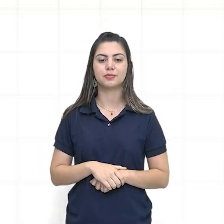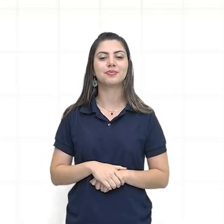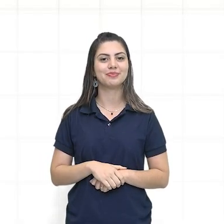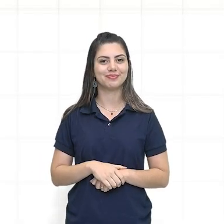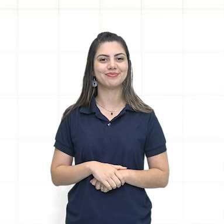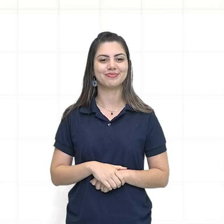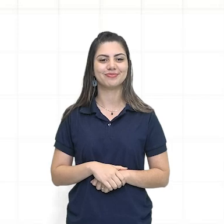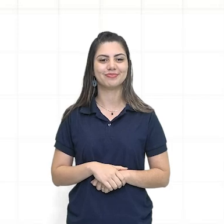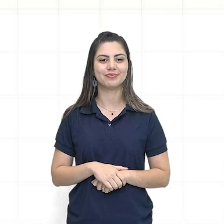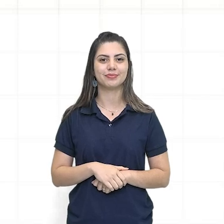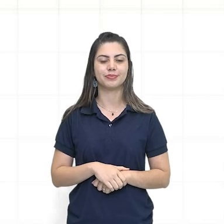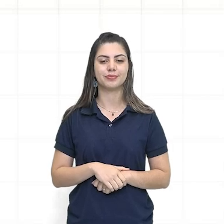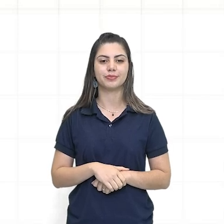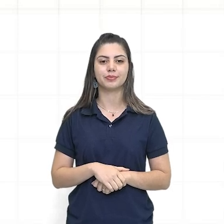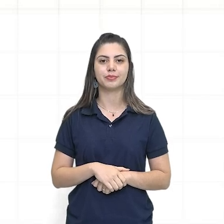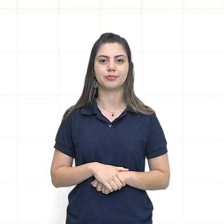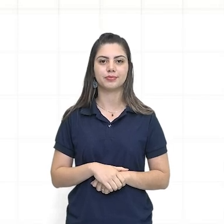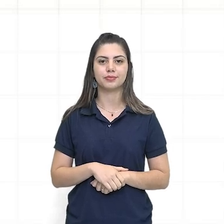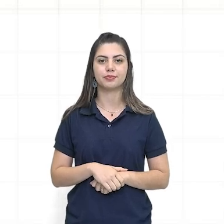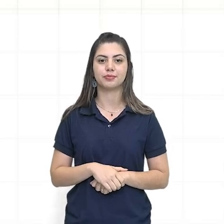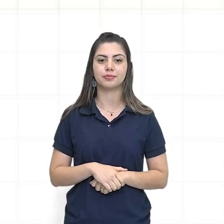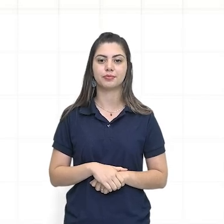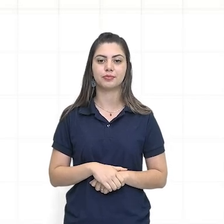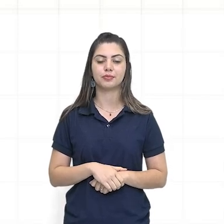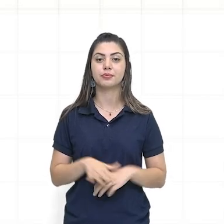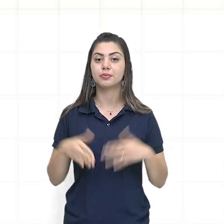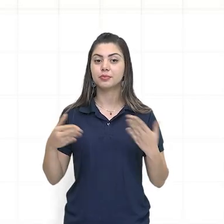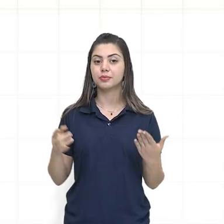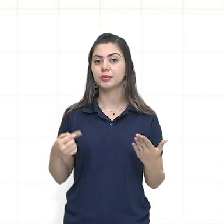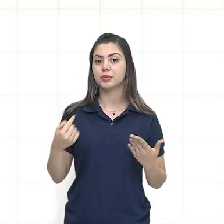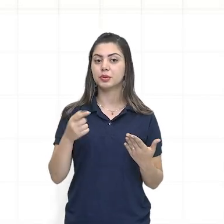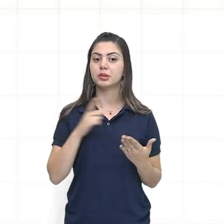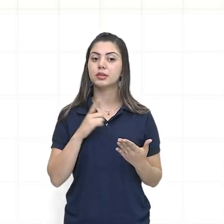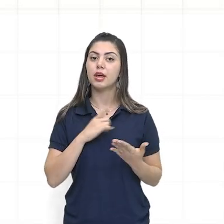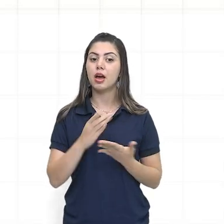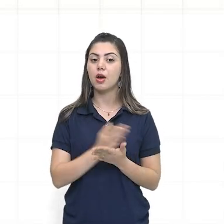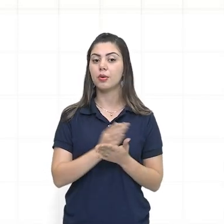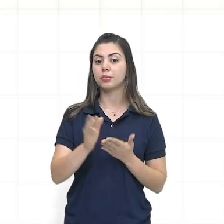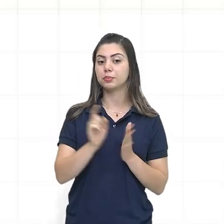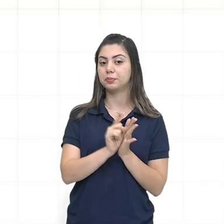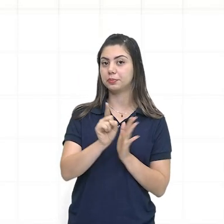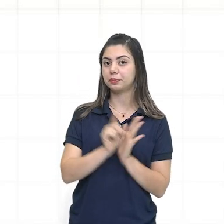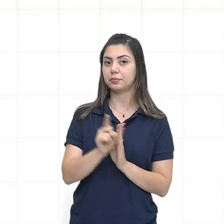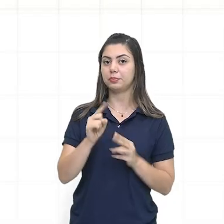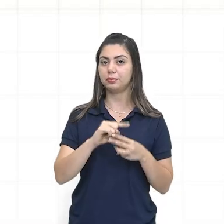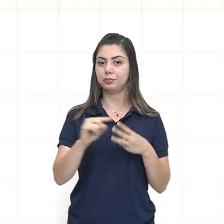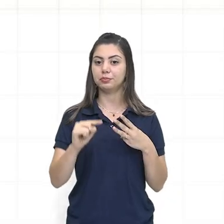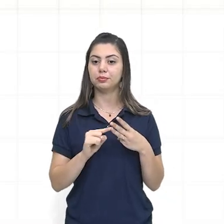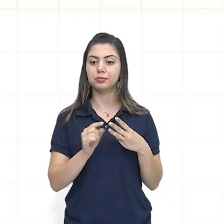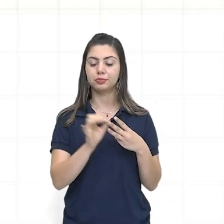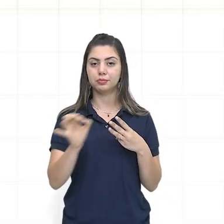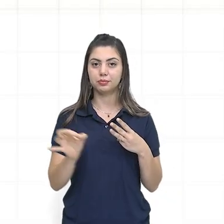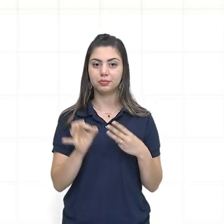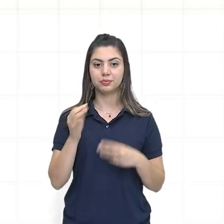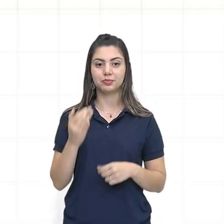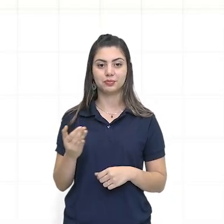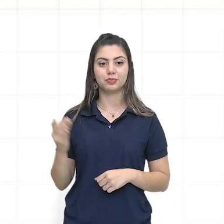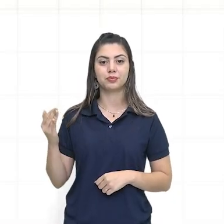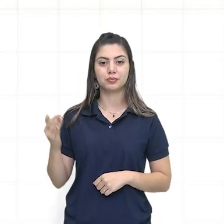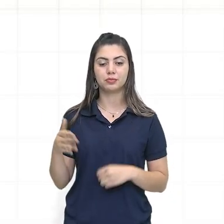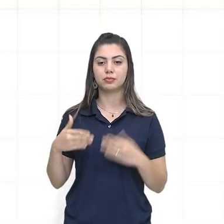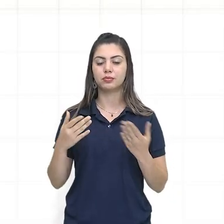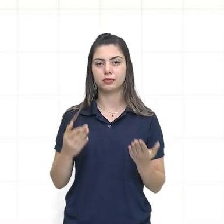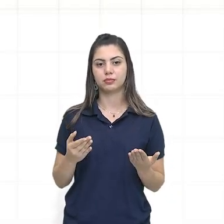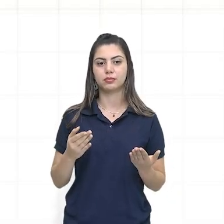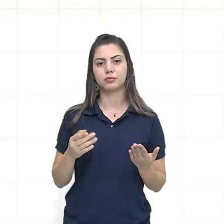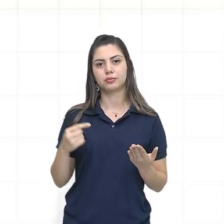Então, ó, com base nisso, né, nós poderemos fazer aqui alguns questionamentos, né? Existe um número muito